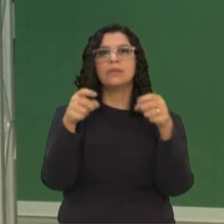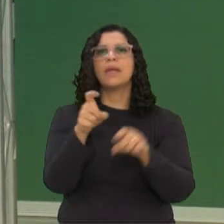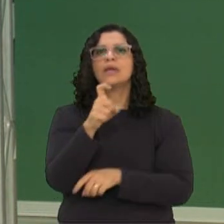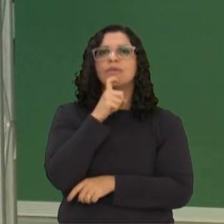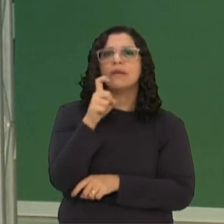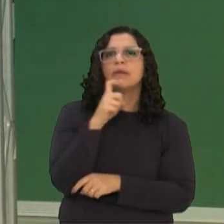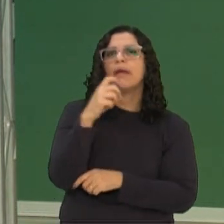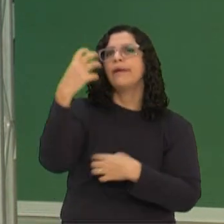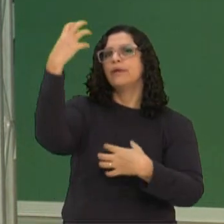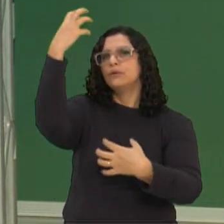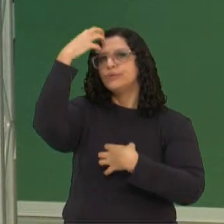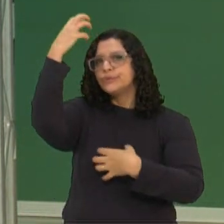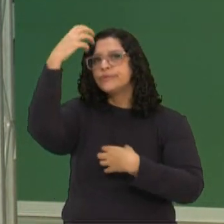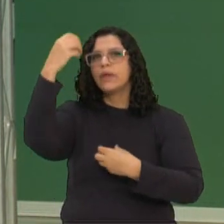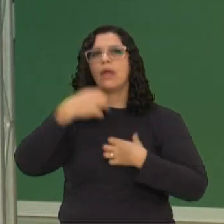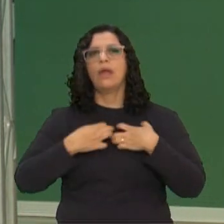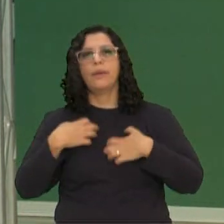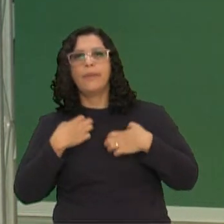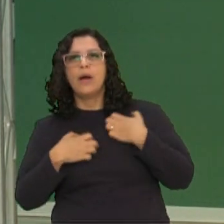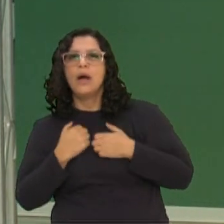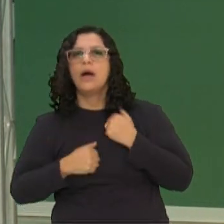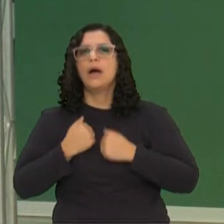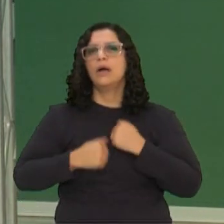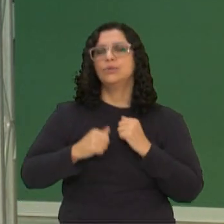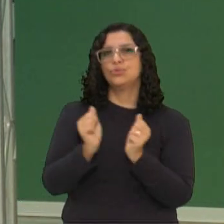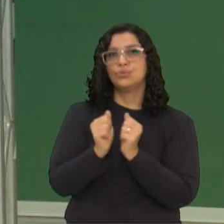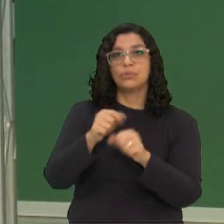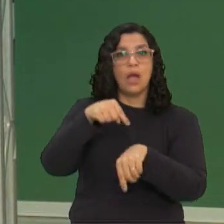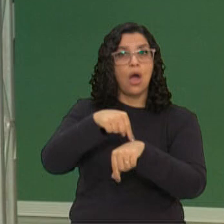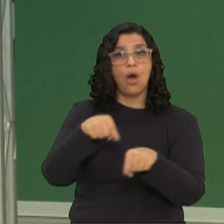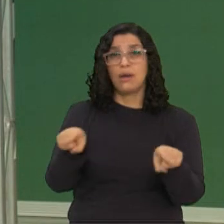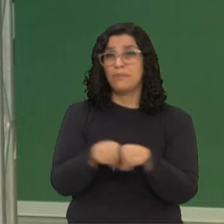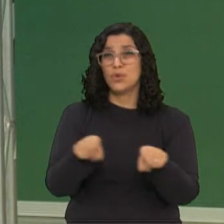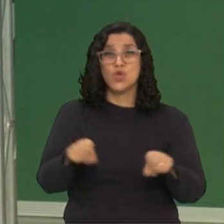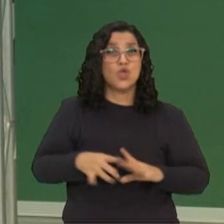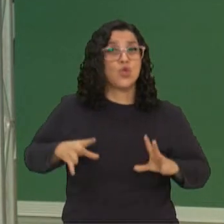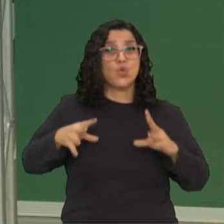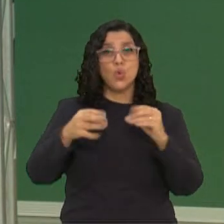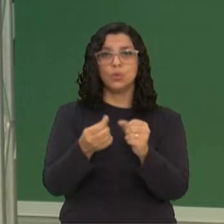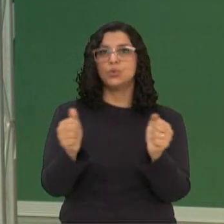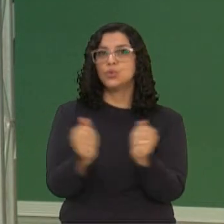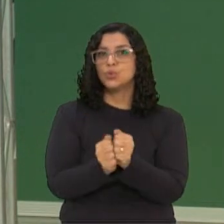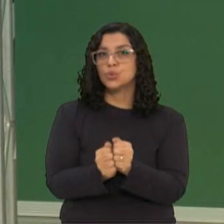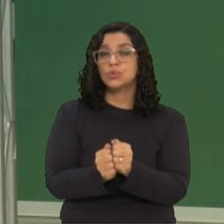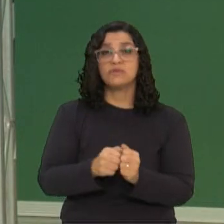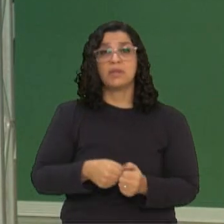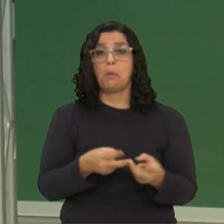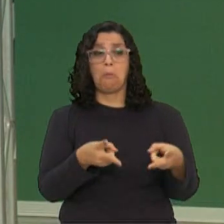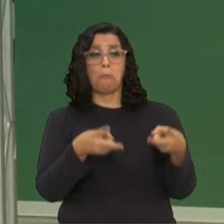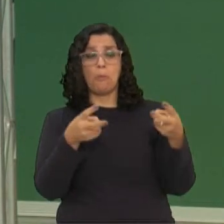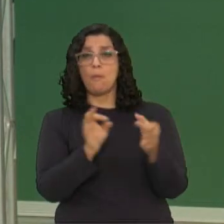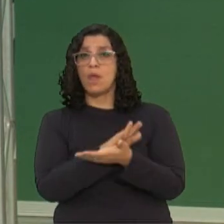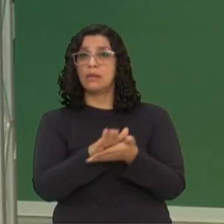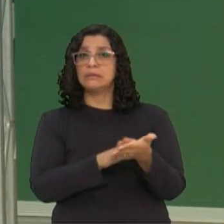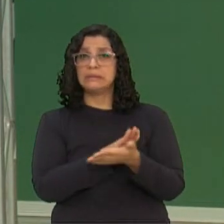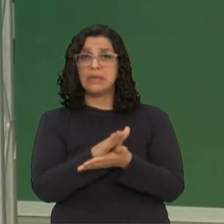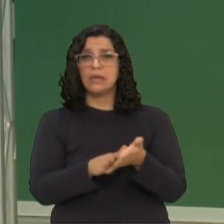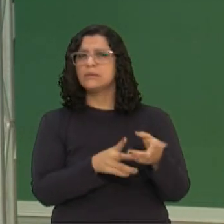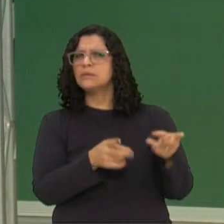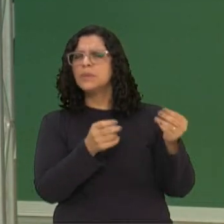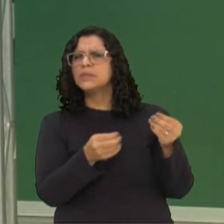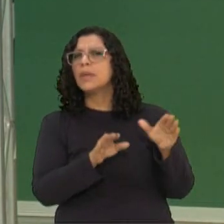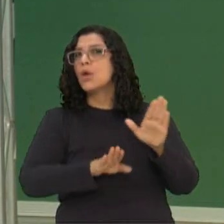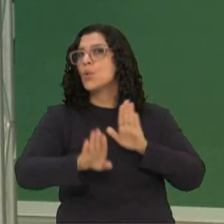geladeira, o chuveiro, outra pessoa está tomando banho. Imagine se você não estiver observando